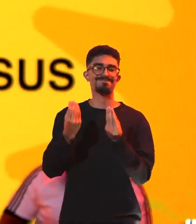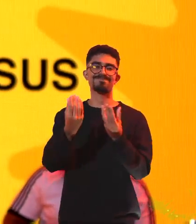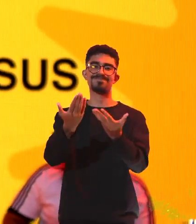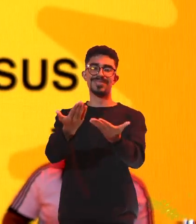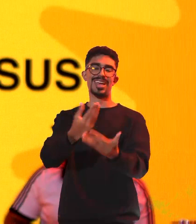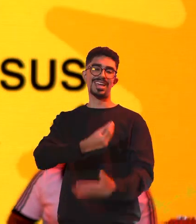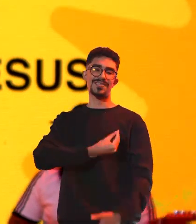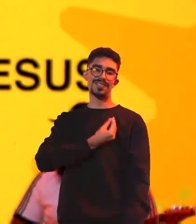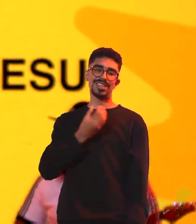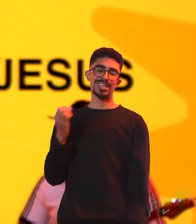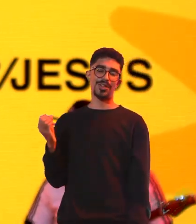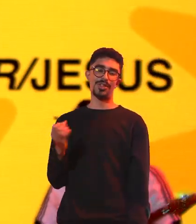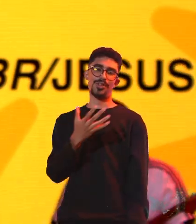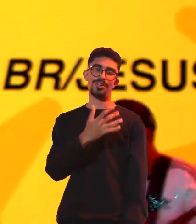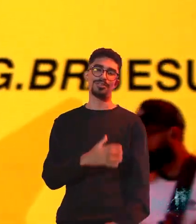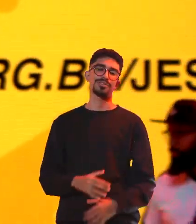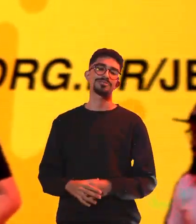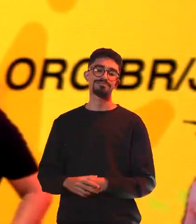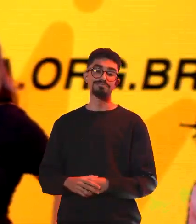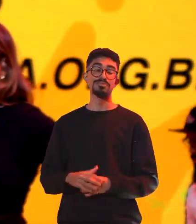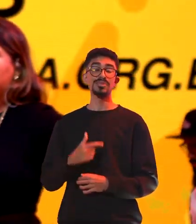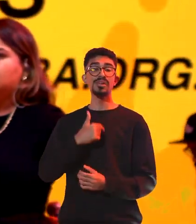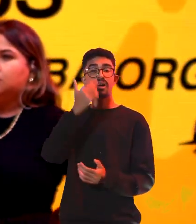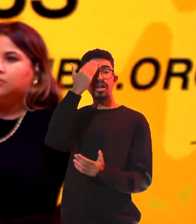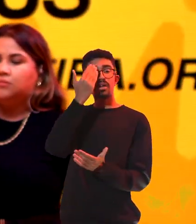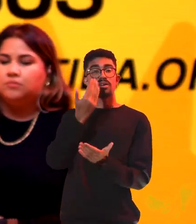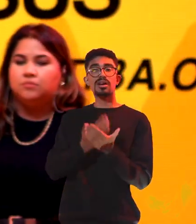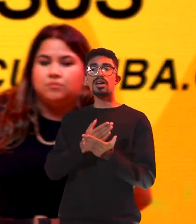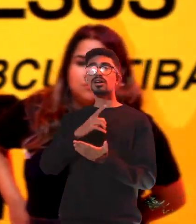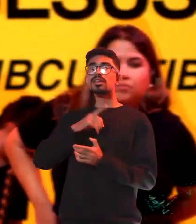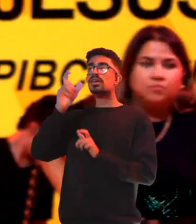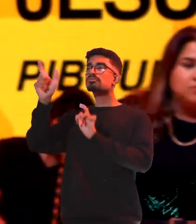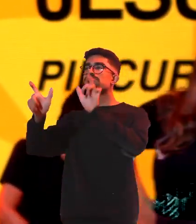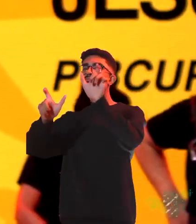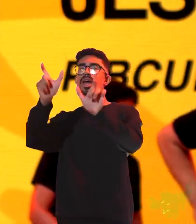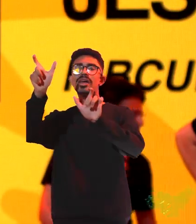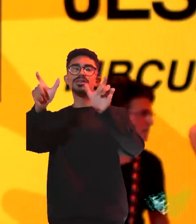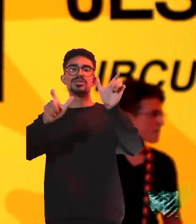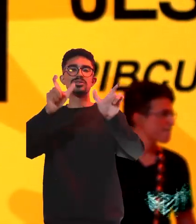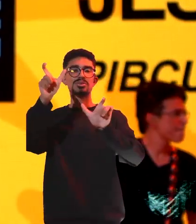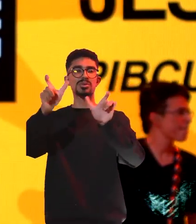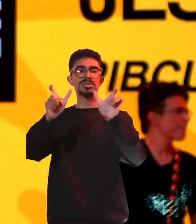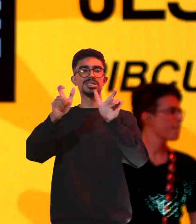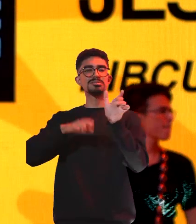Deus. E eu creio que existem pessoas que chegaram aqui hoje,